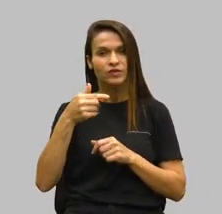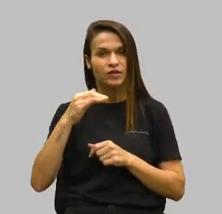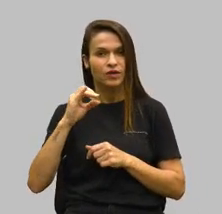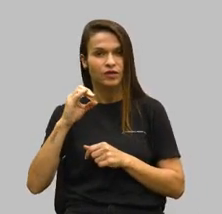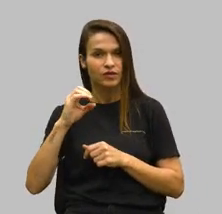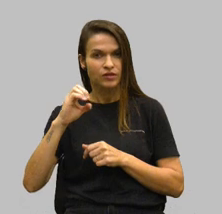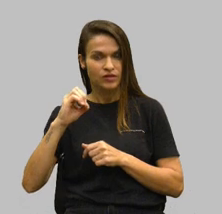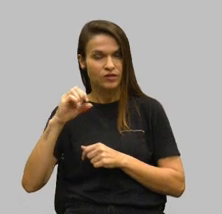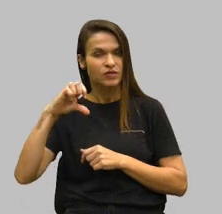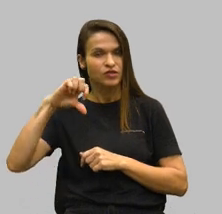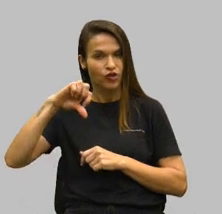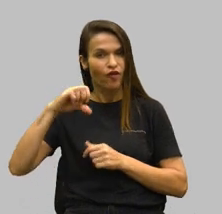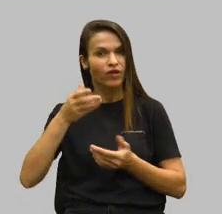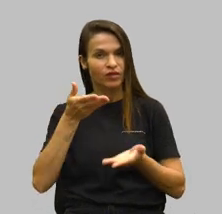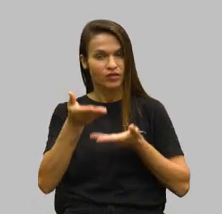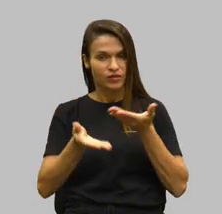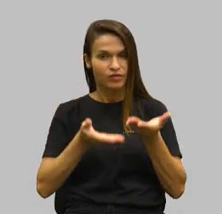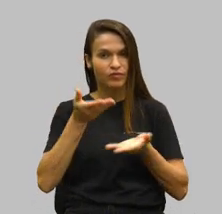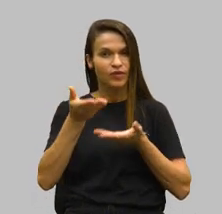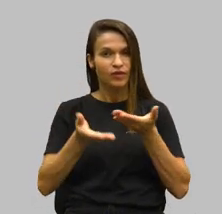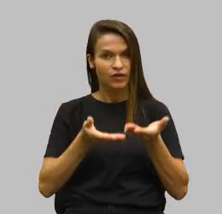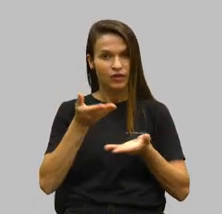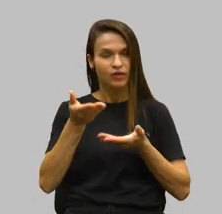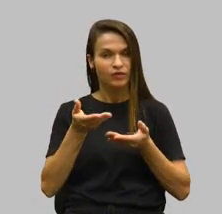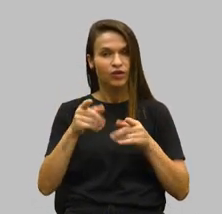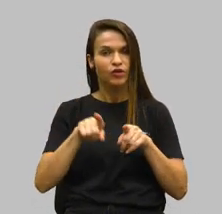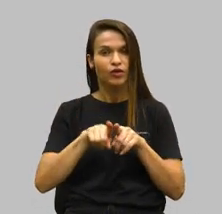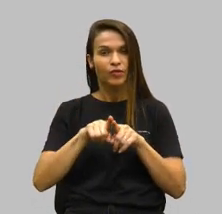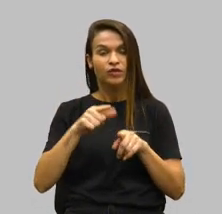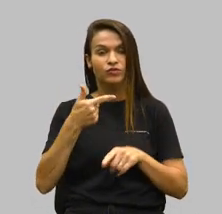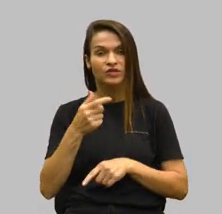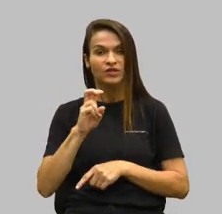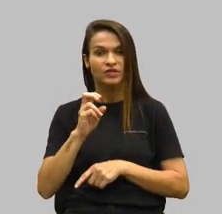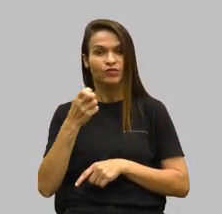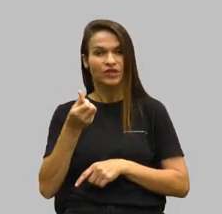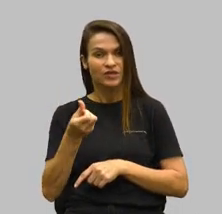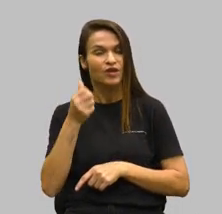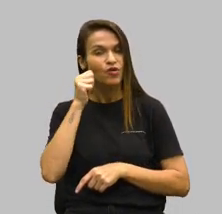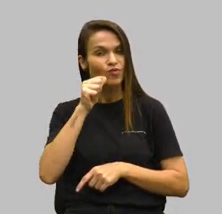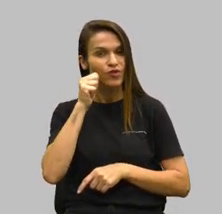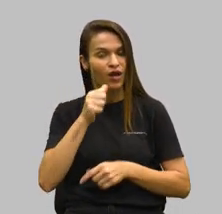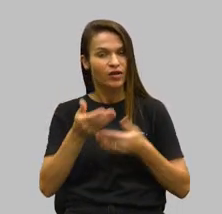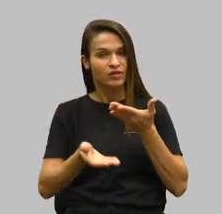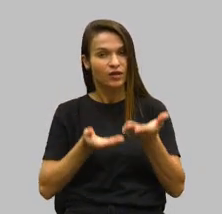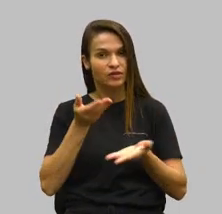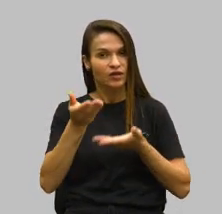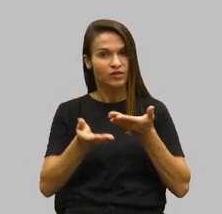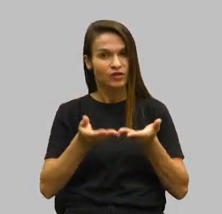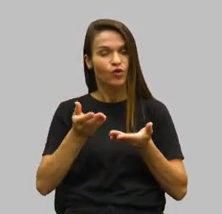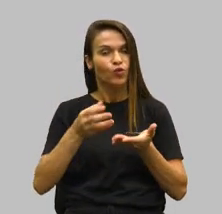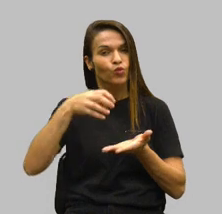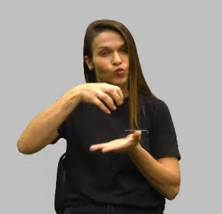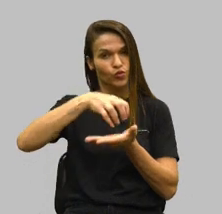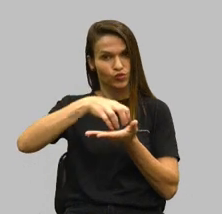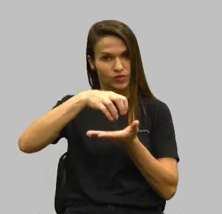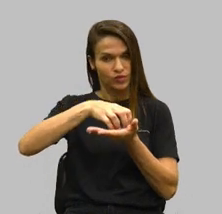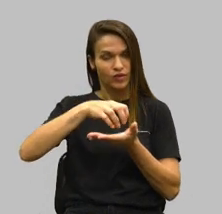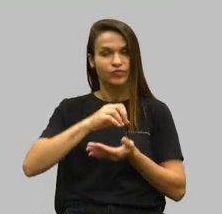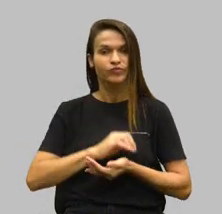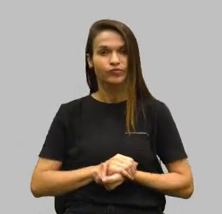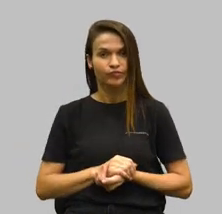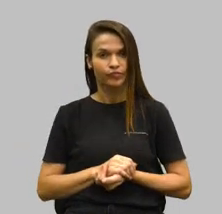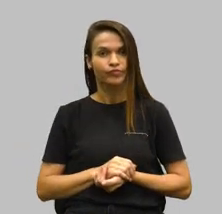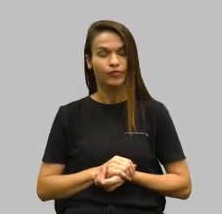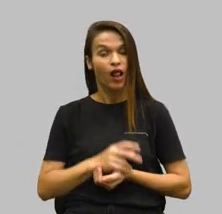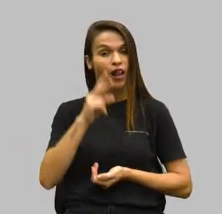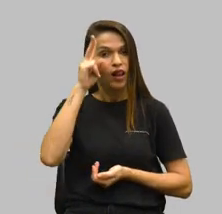1709 atendimentos a e 256 mulheres atendidas na no centro eh